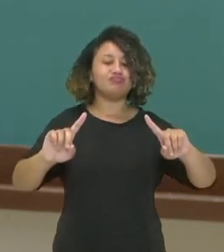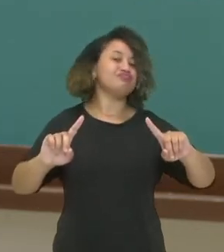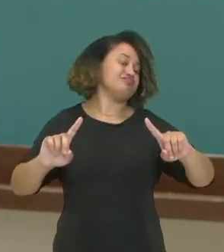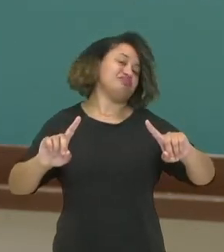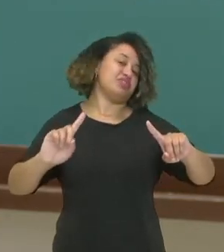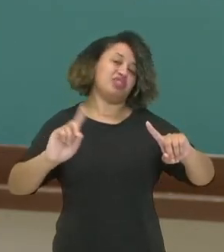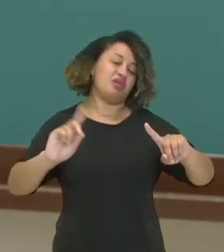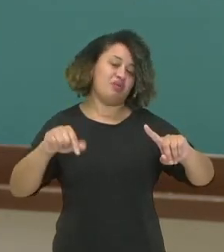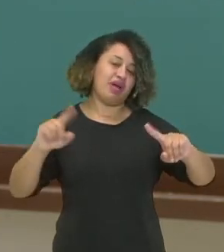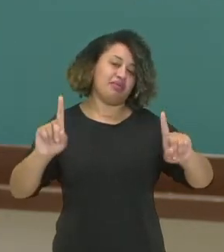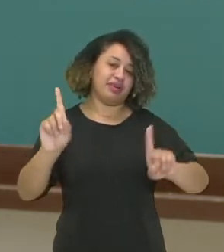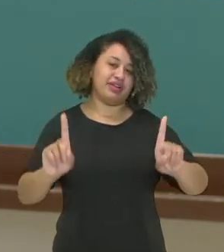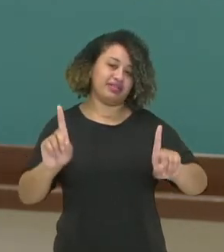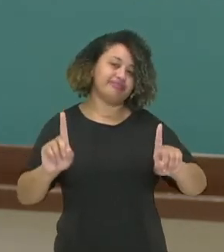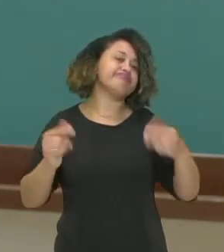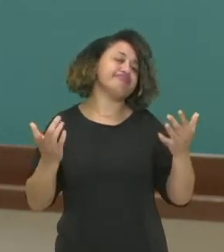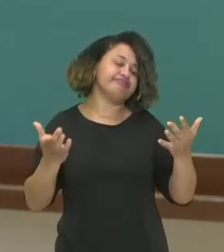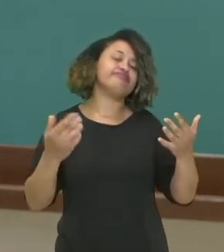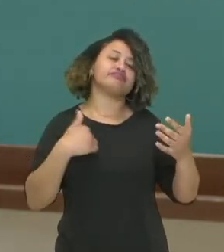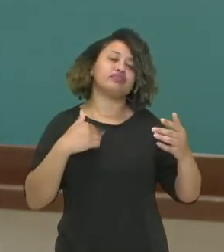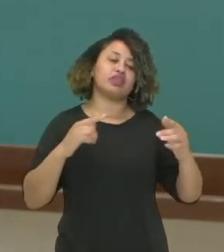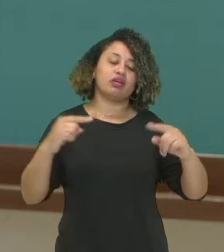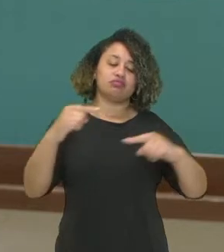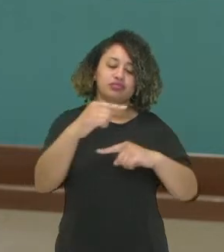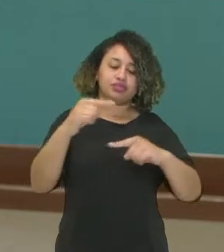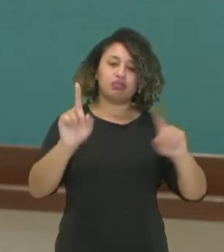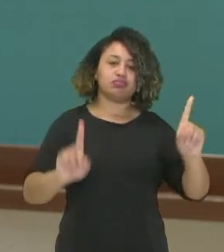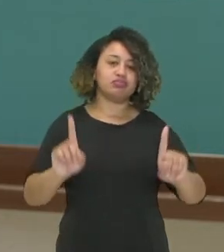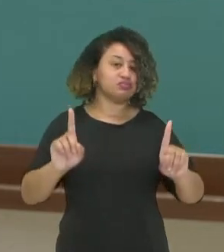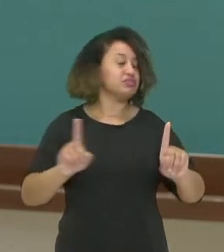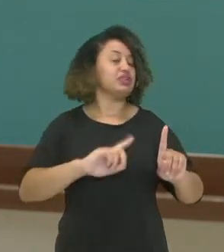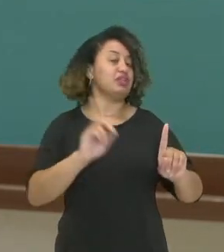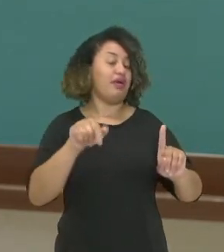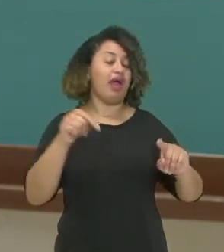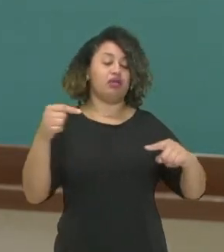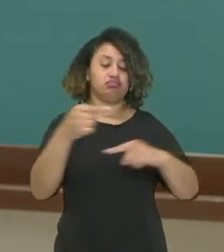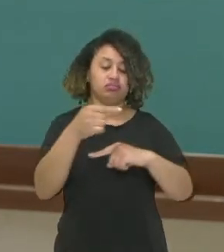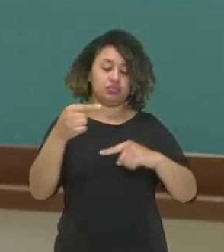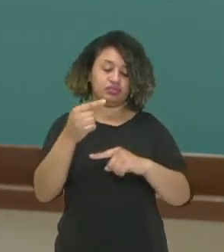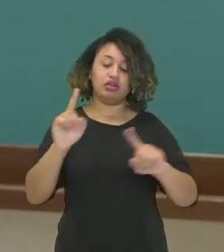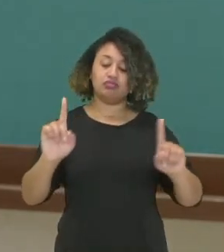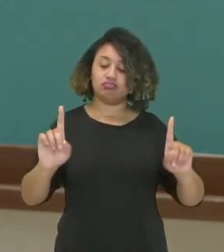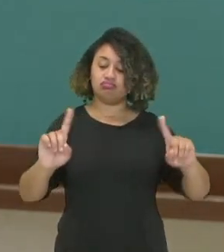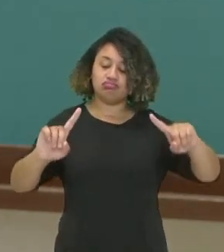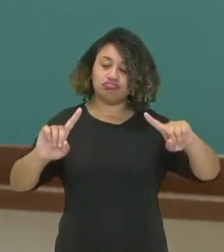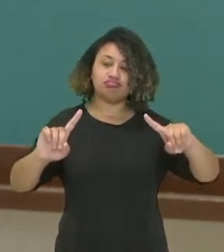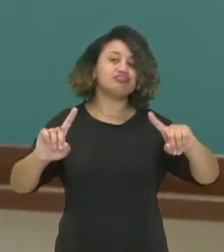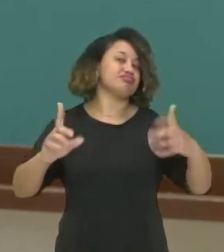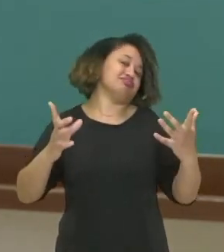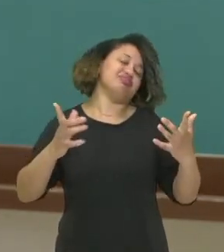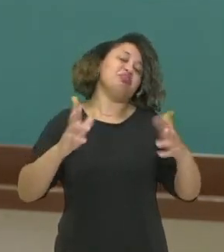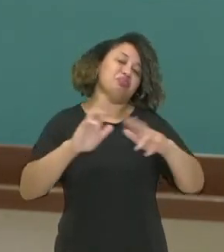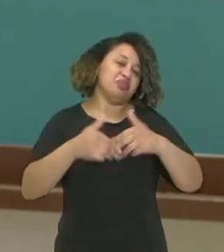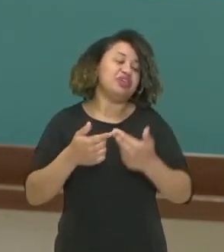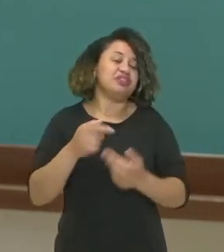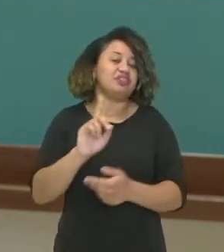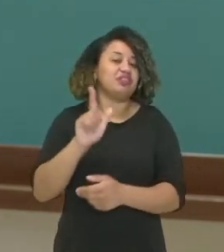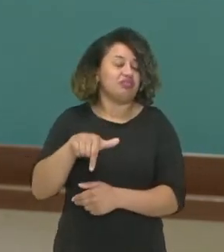ladinhos, na verdade. Não tem assim esse lado com esse lado e esse lado com esse lado. É apenas um par de lados paralelos, não os dois